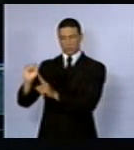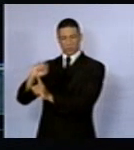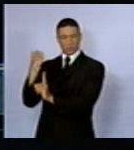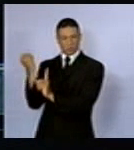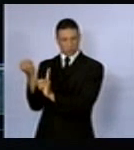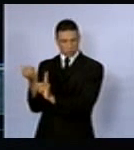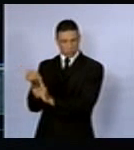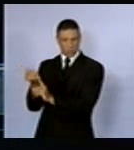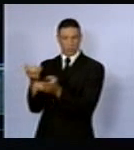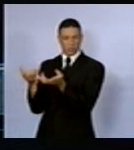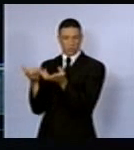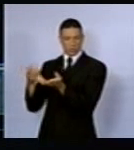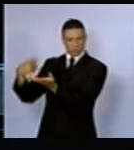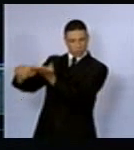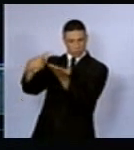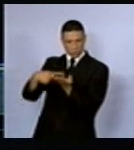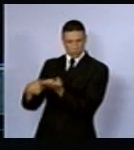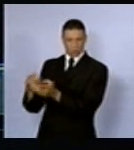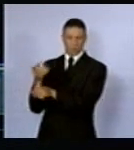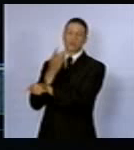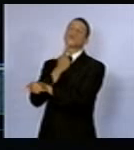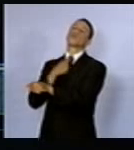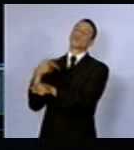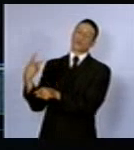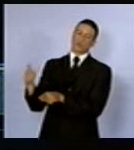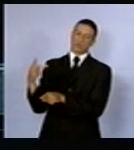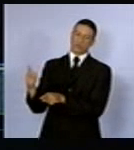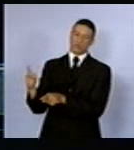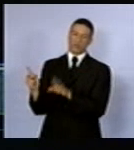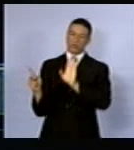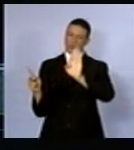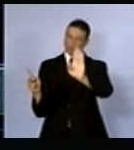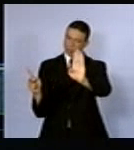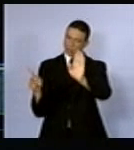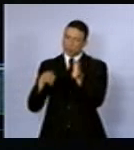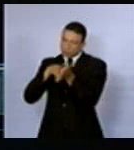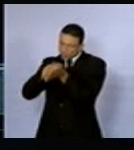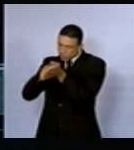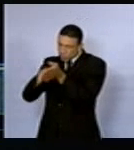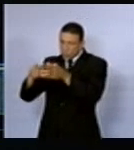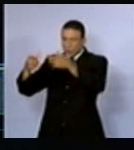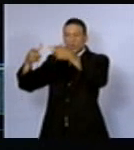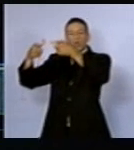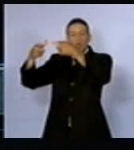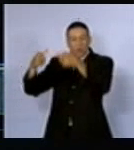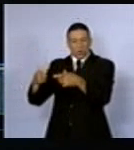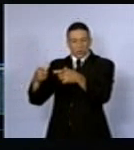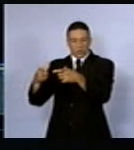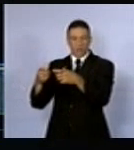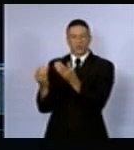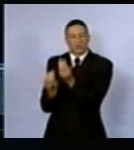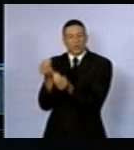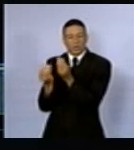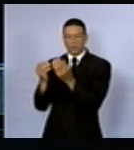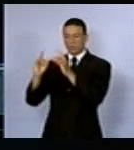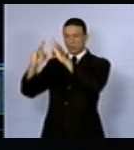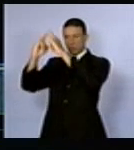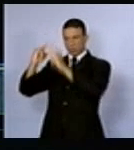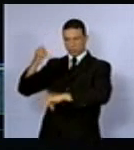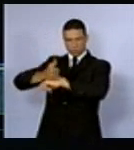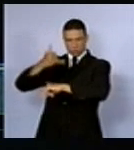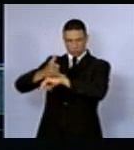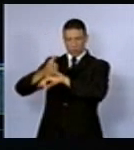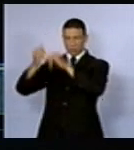City Boaçava. Então, vamos examinar o local onde essa linha está lá colocada. Nós temos aqui uma